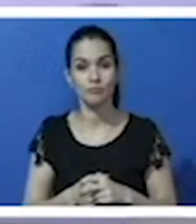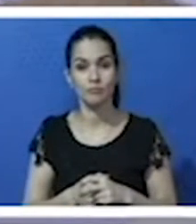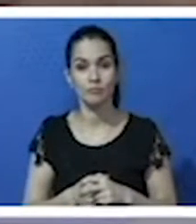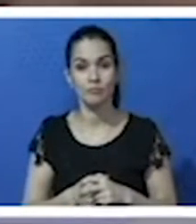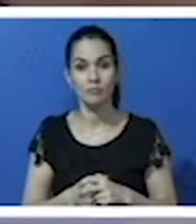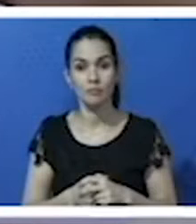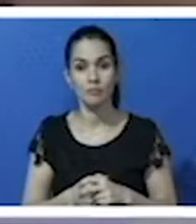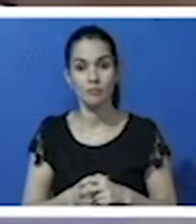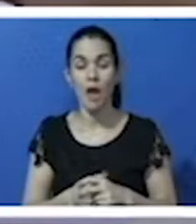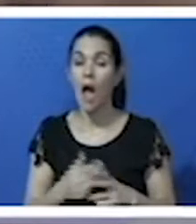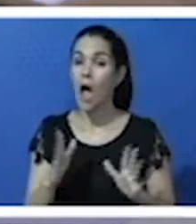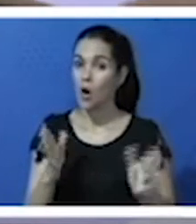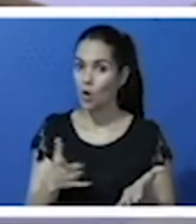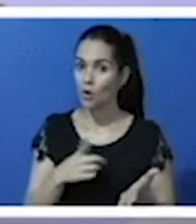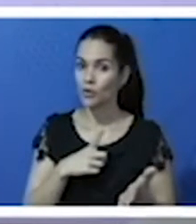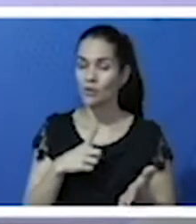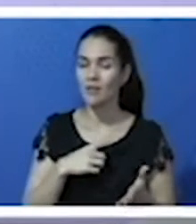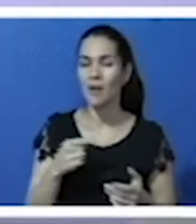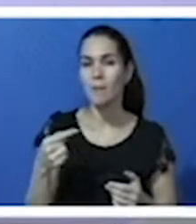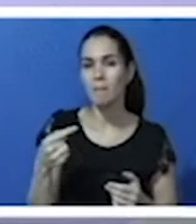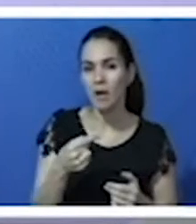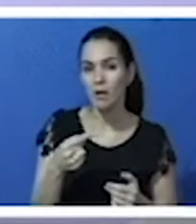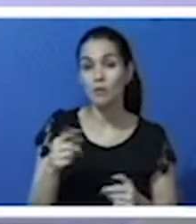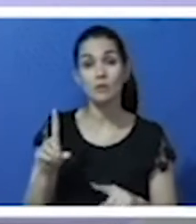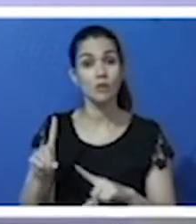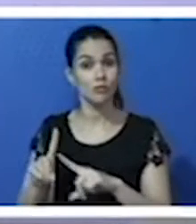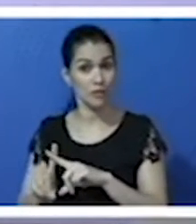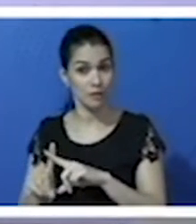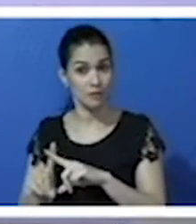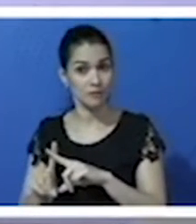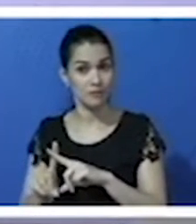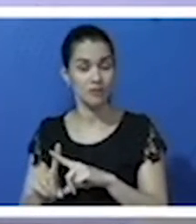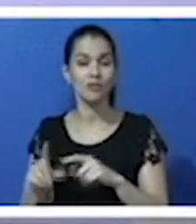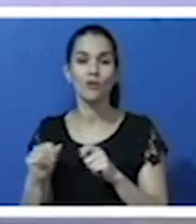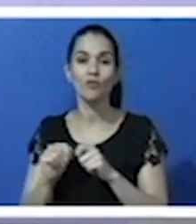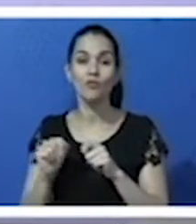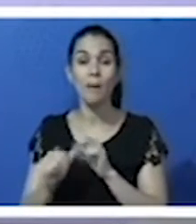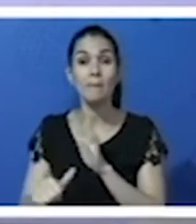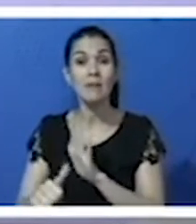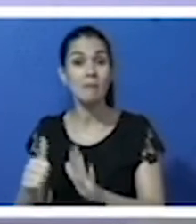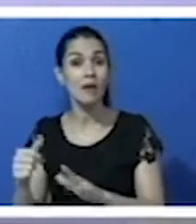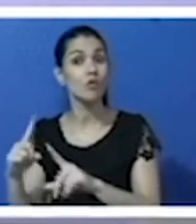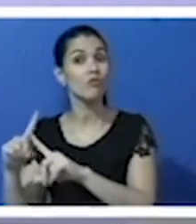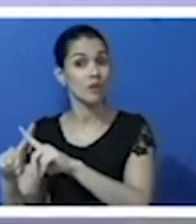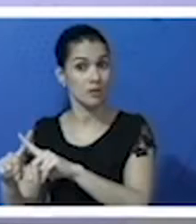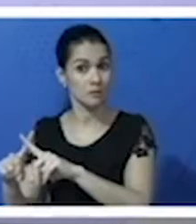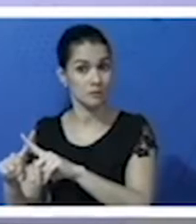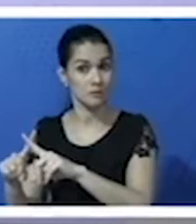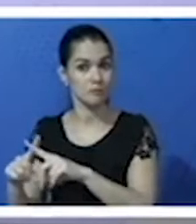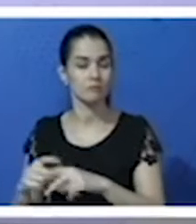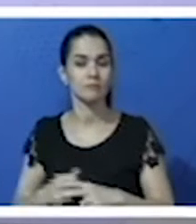Agora, eu tenho uma conta de menos e uma conta de vezes. Faz a conta de vezes primeiro.